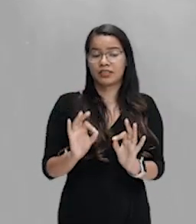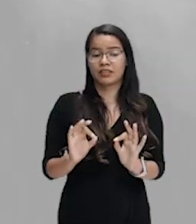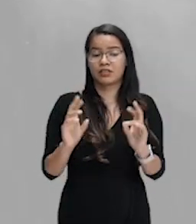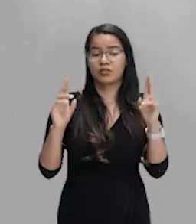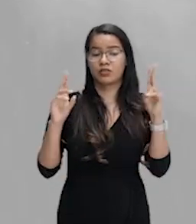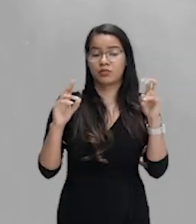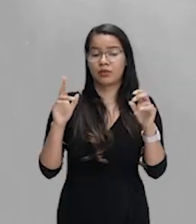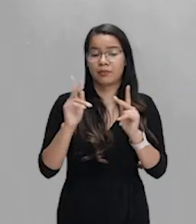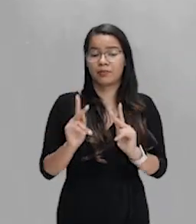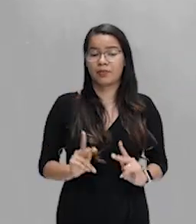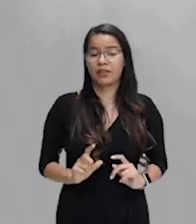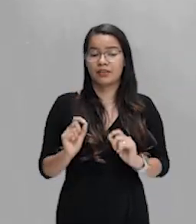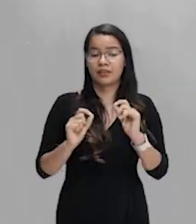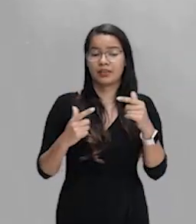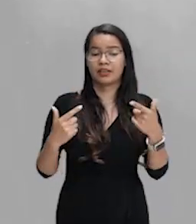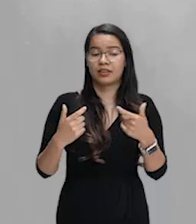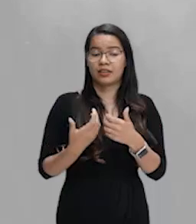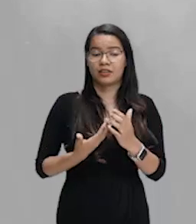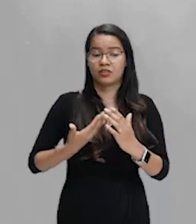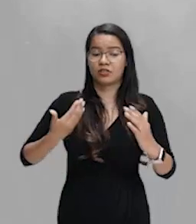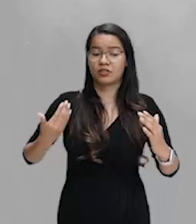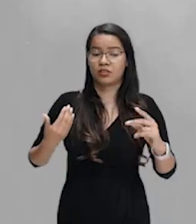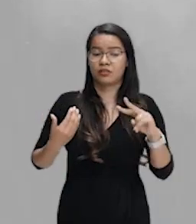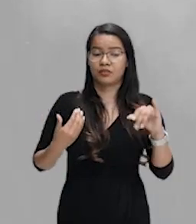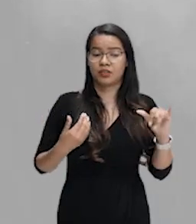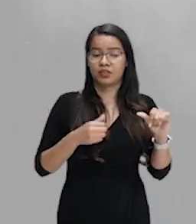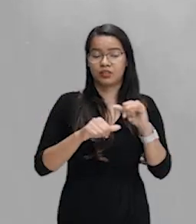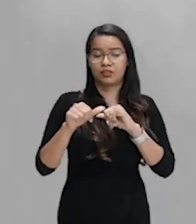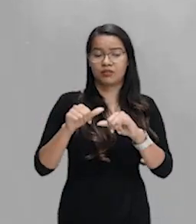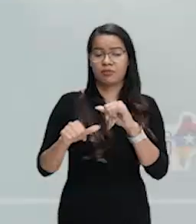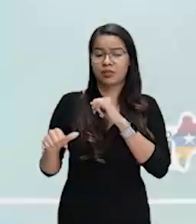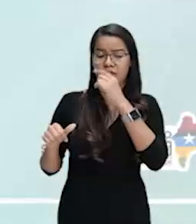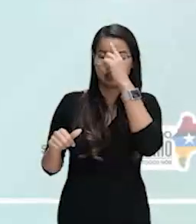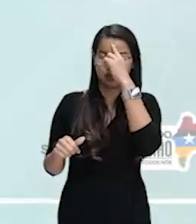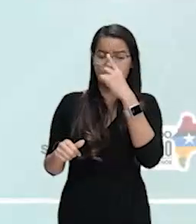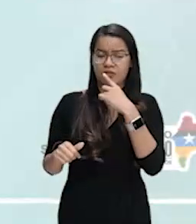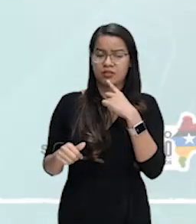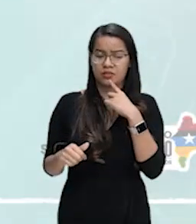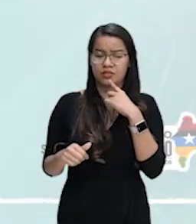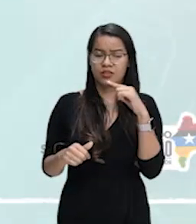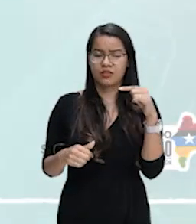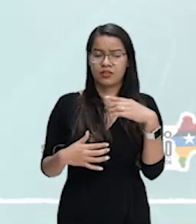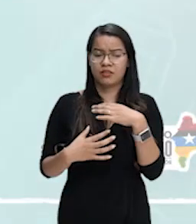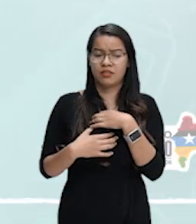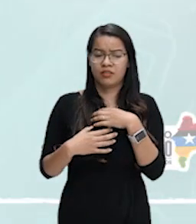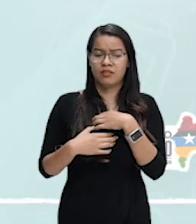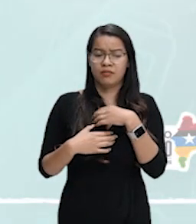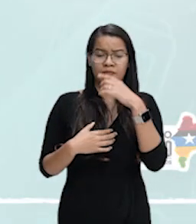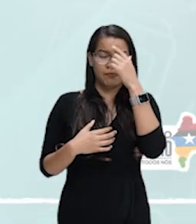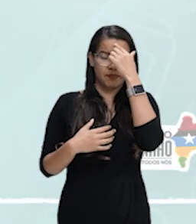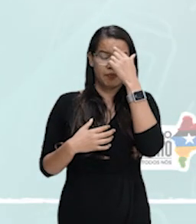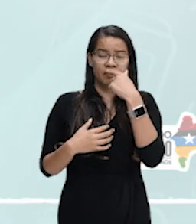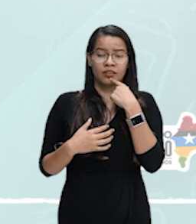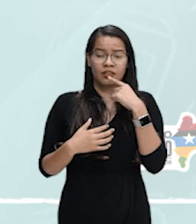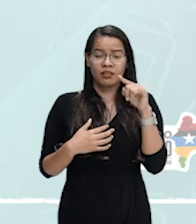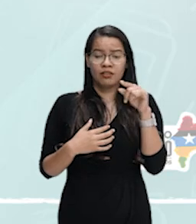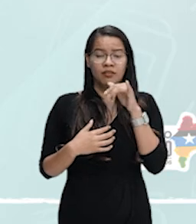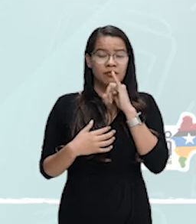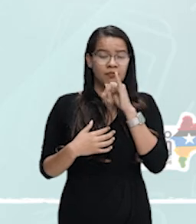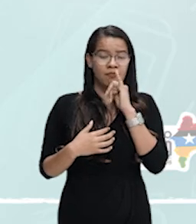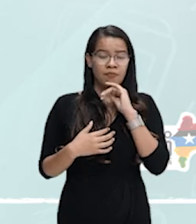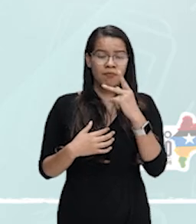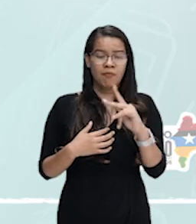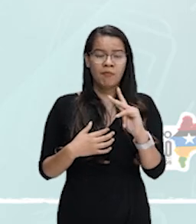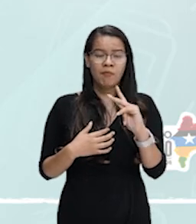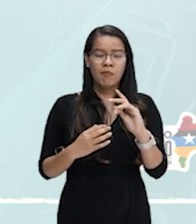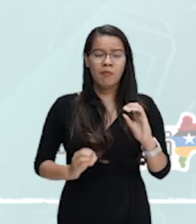essa paz que a guerra tira, e aí eles vão transformando essas imagens, né, esses sentimentos em imagens. Por exemplo, essa obra